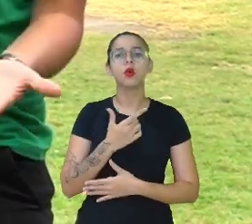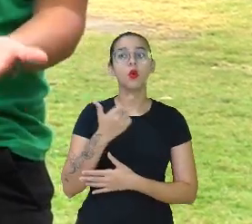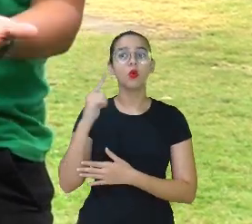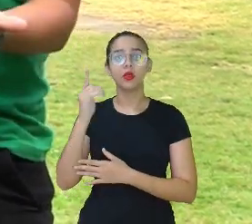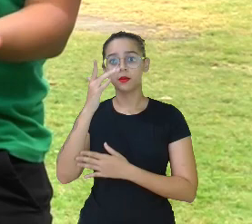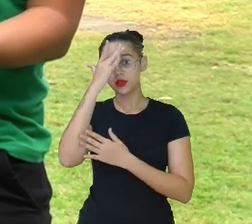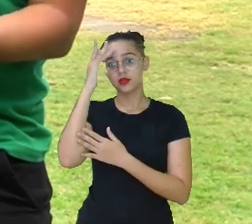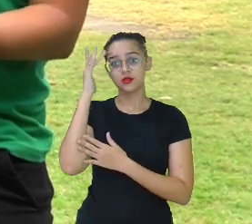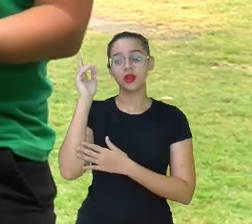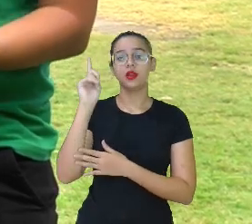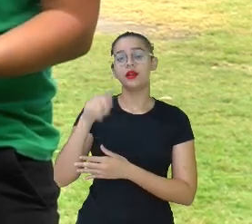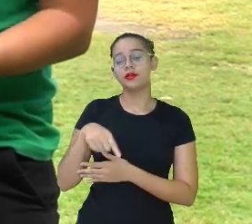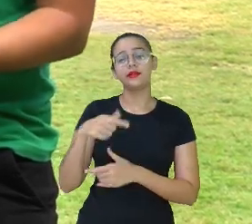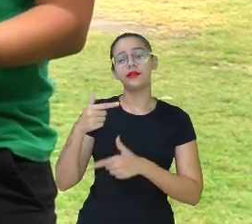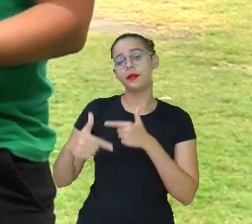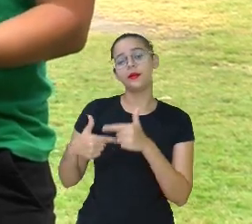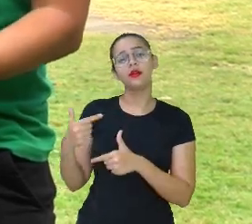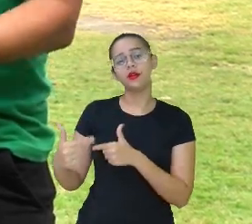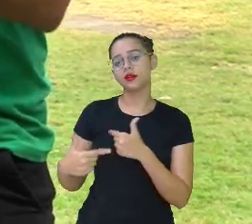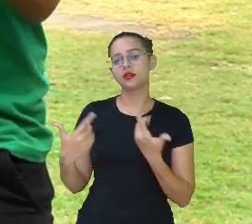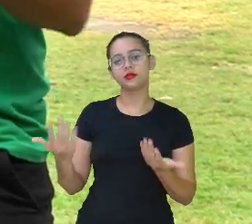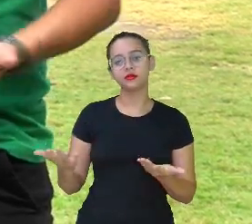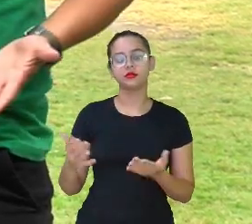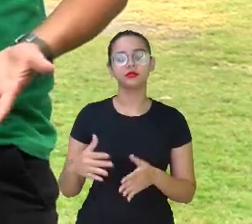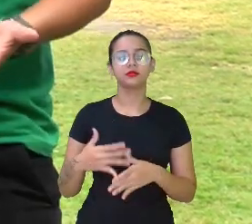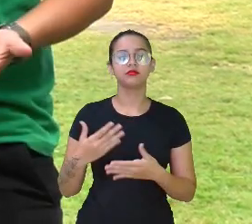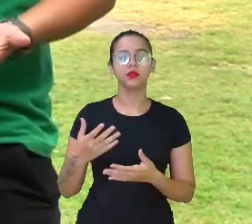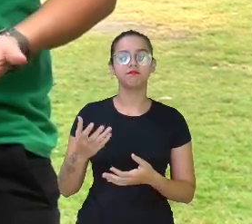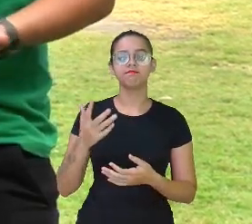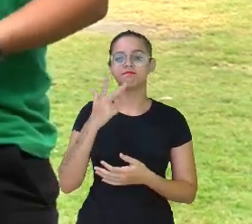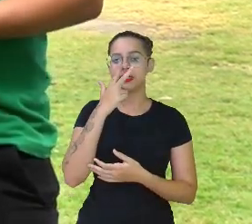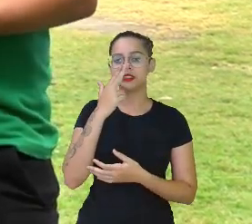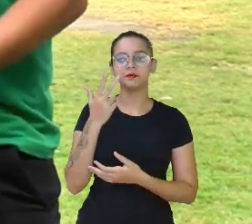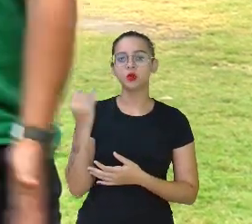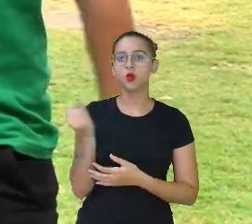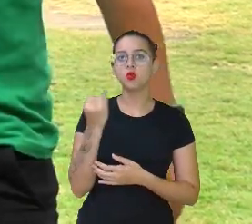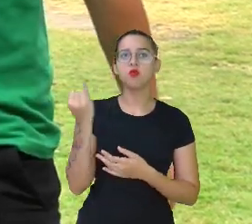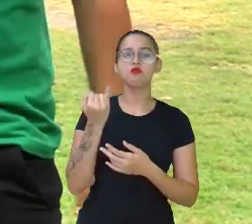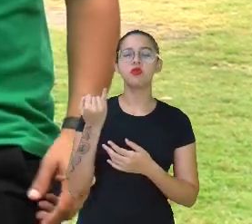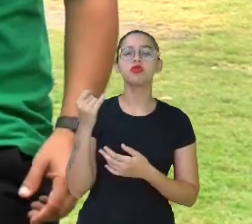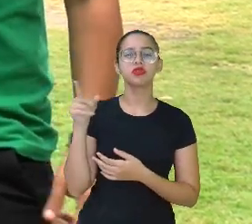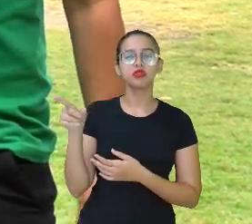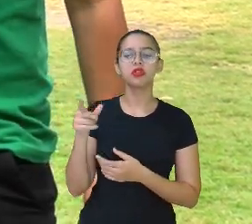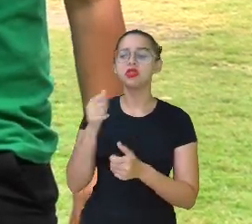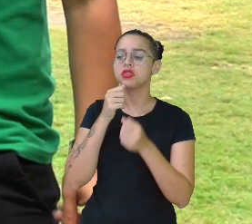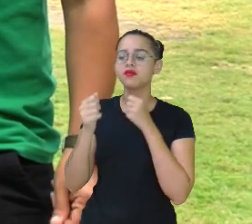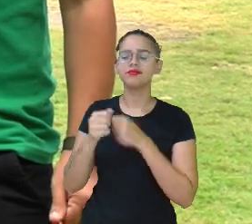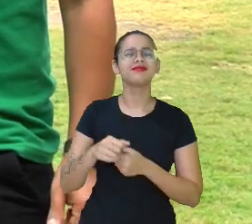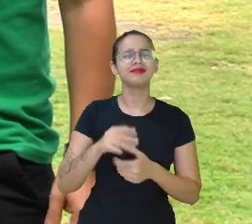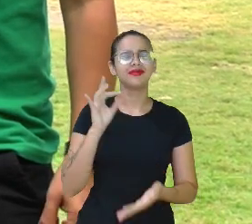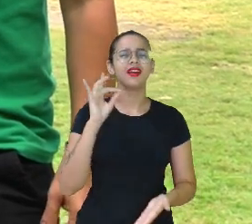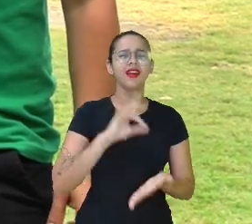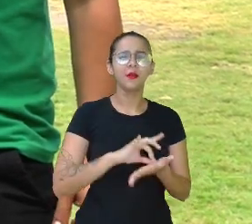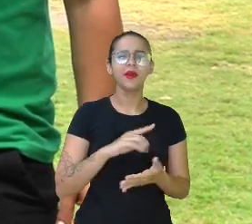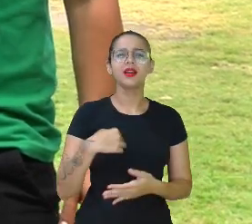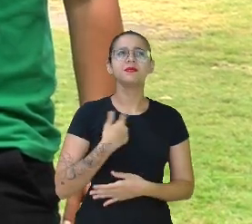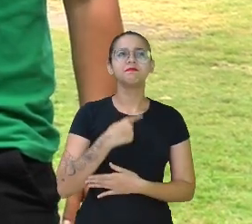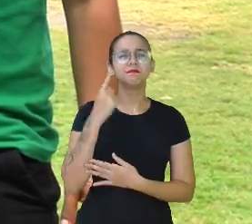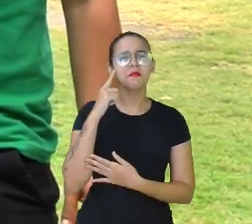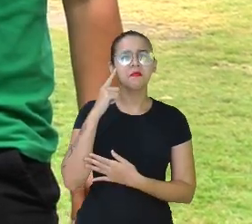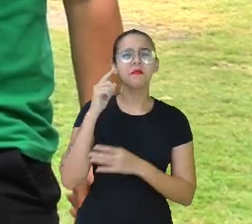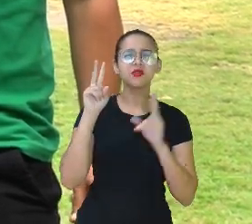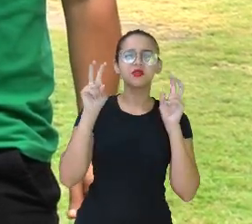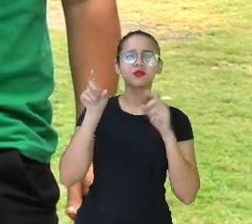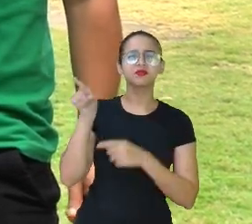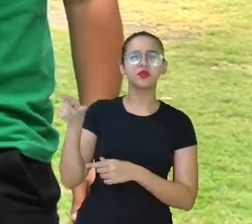Para outras pessoas são trabalho. Então, que riqueza a entrevista de seu Davi, não é, Yolanda? Nossa, demais. A gente pensar a